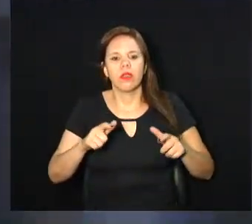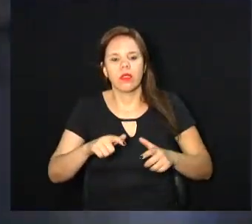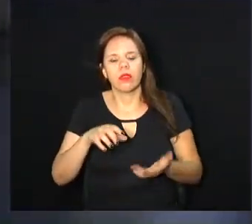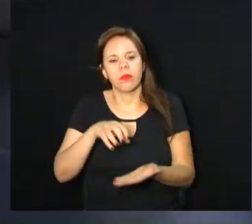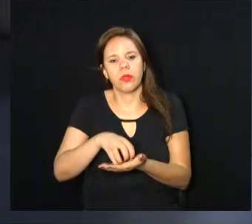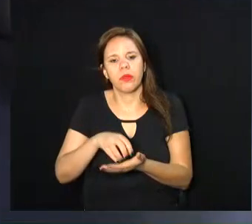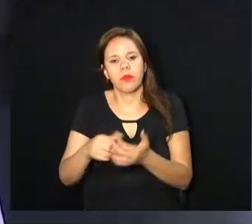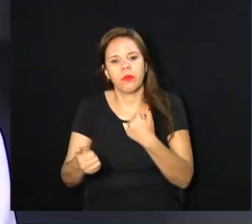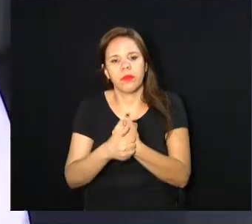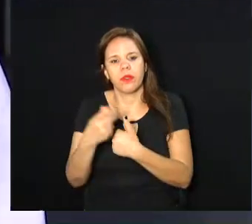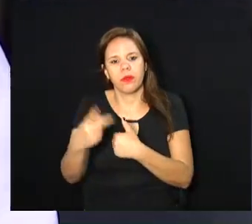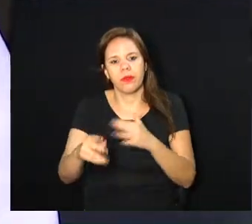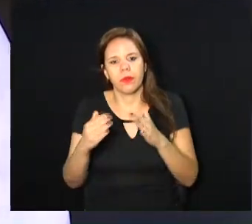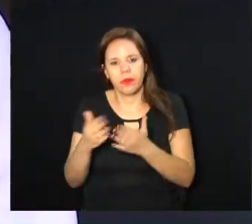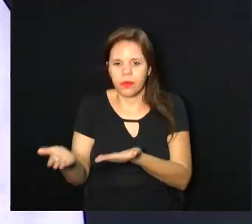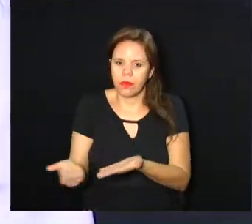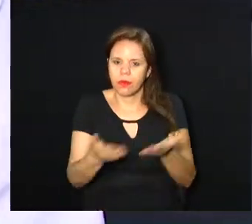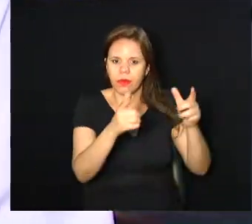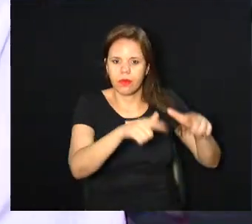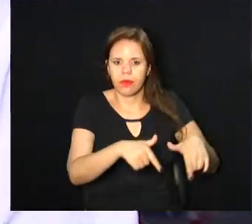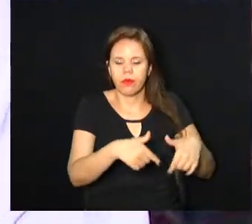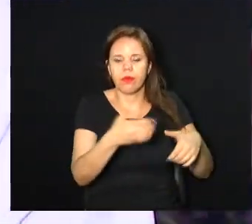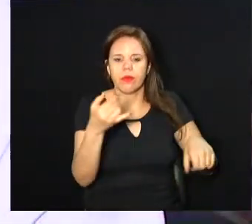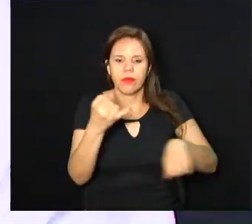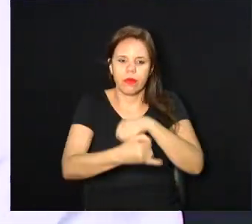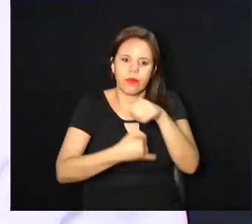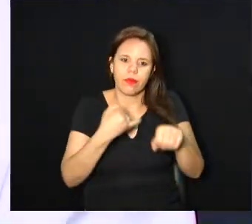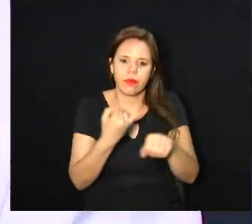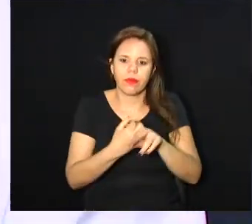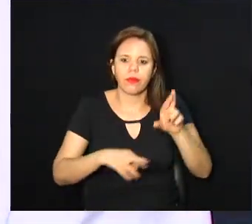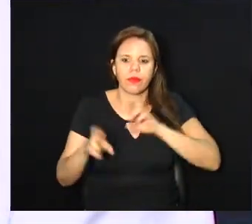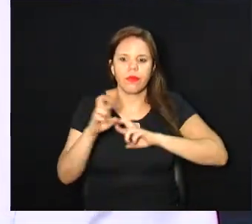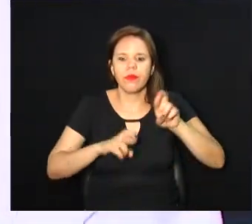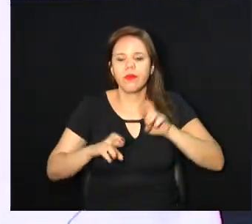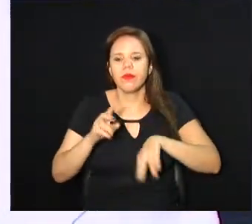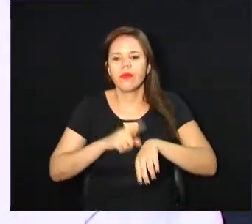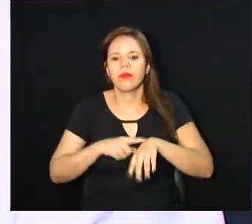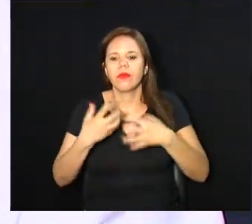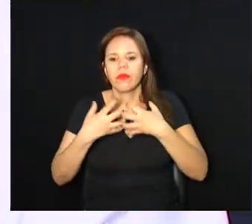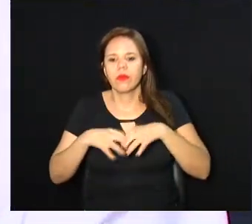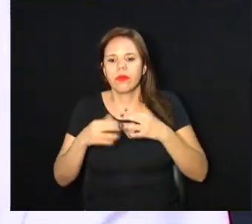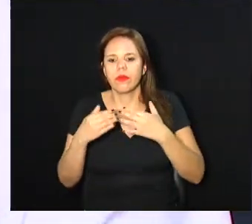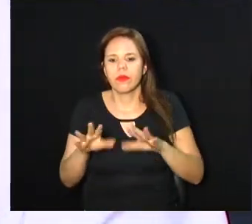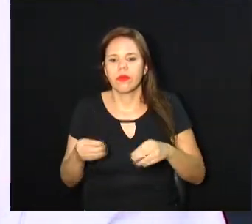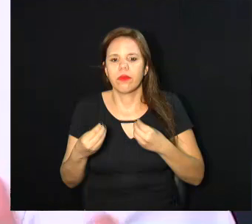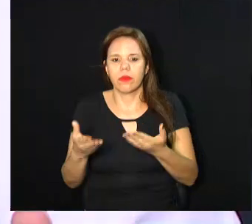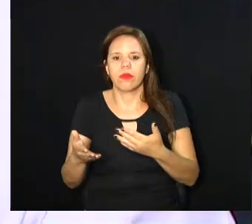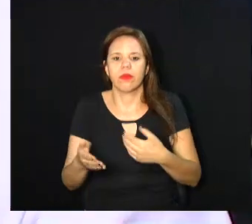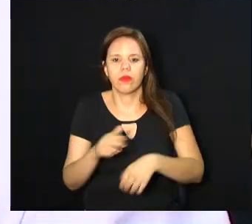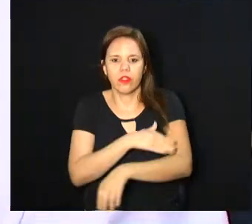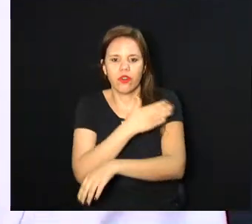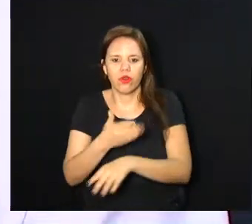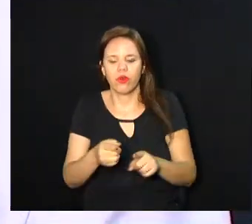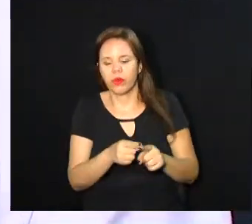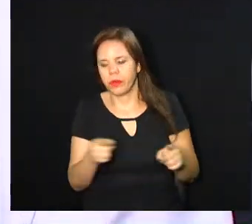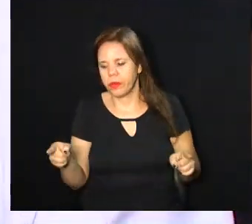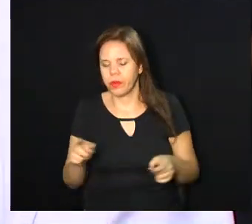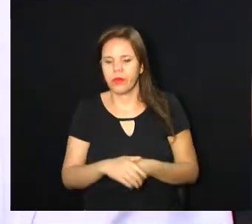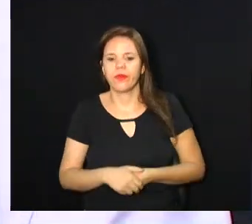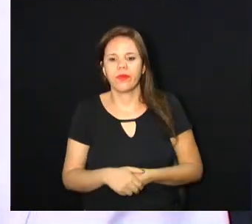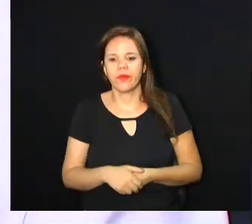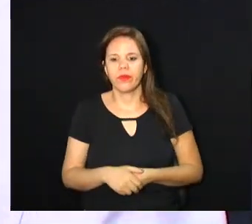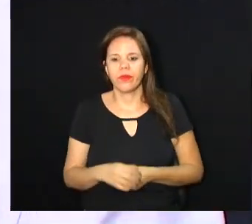Tempo próximo à sua residência, é só entrar lá no site, verificar o horário de funcionamento e a entrega pode ser feita durante todo esse período.